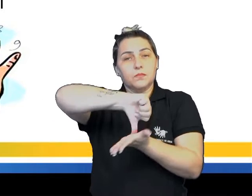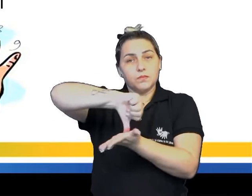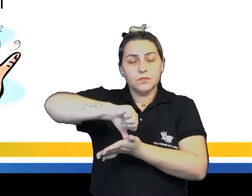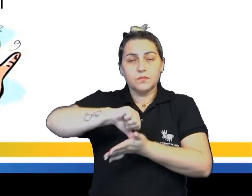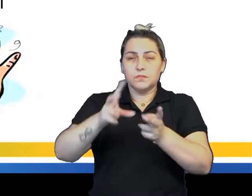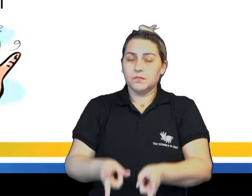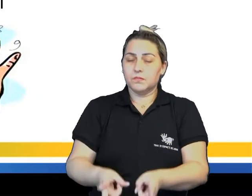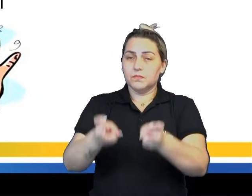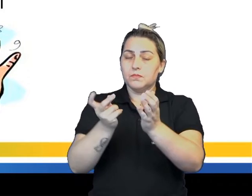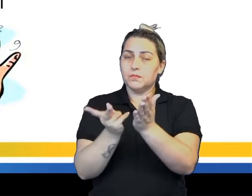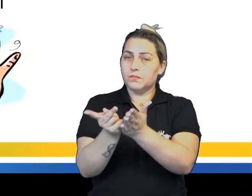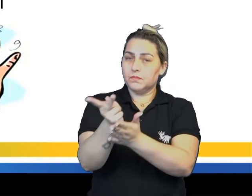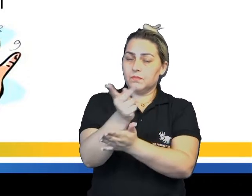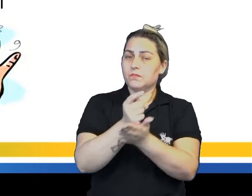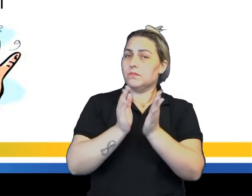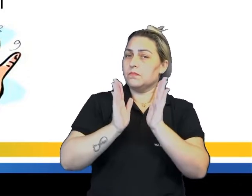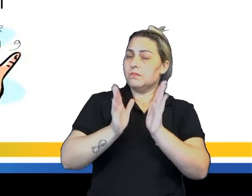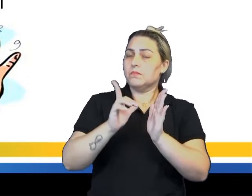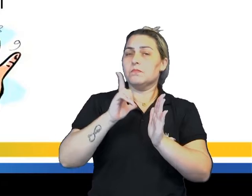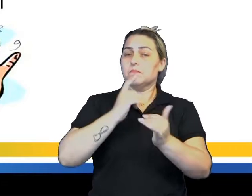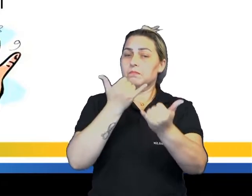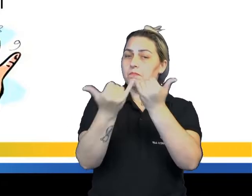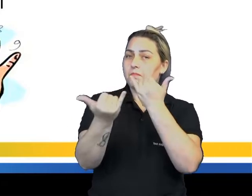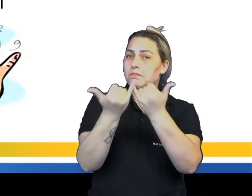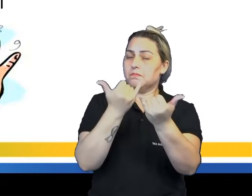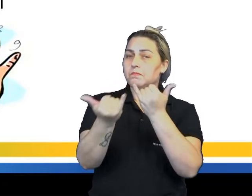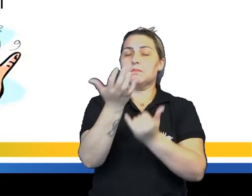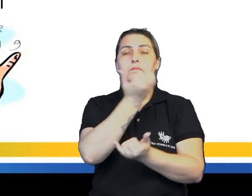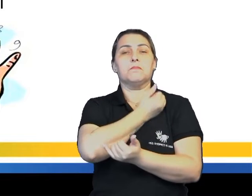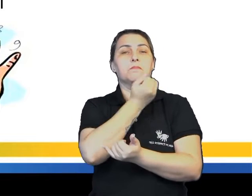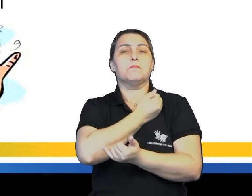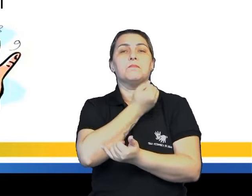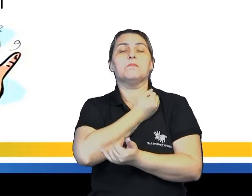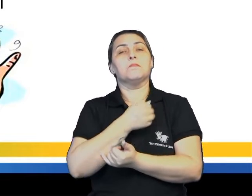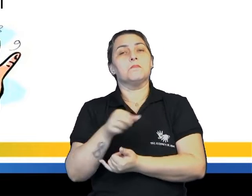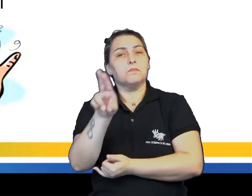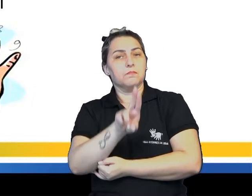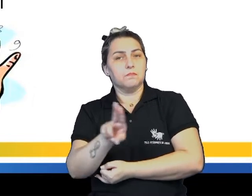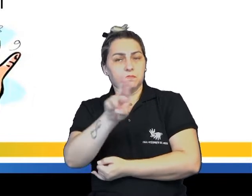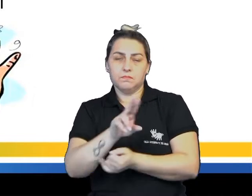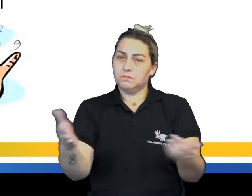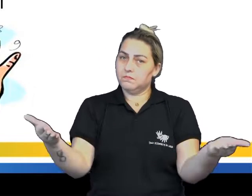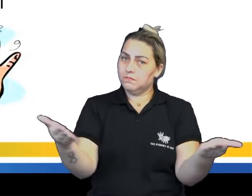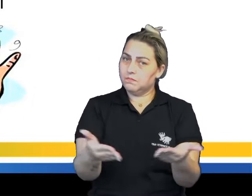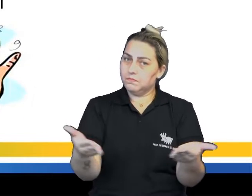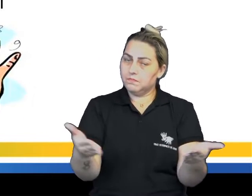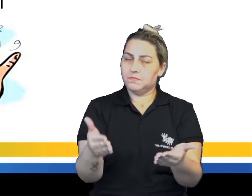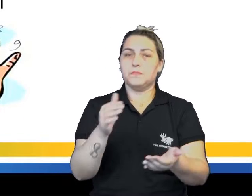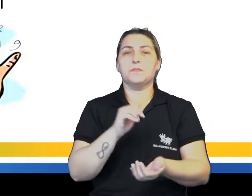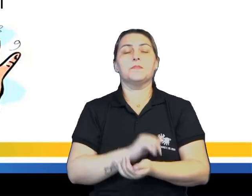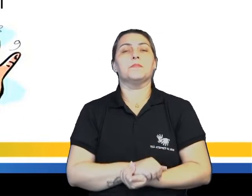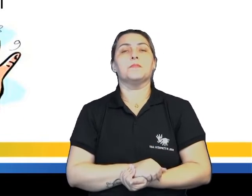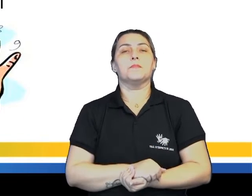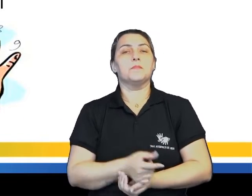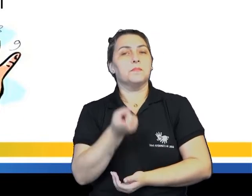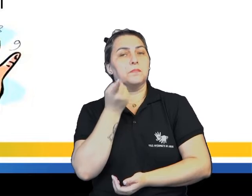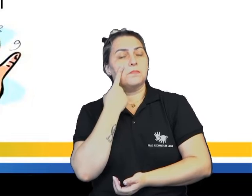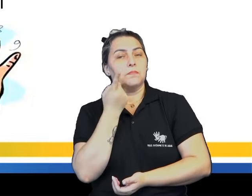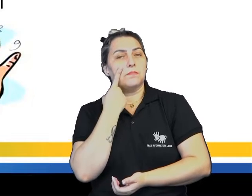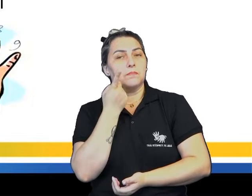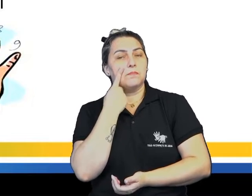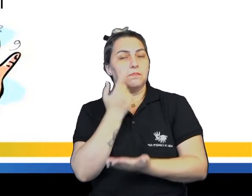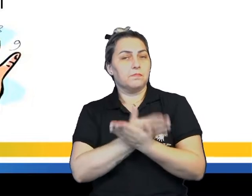desenhos, nós temos já uma semelhança com os números que nós utilizamos hoje em dia. Olha só